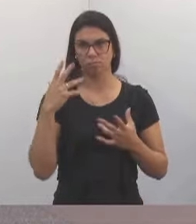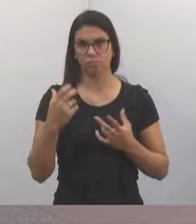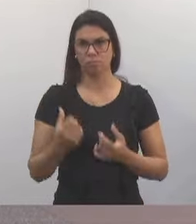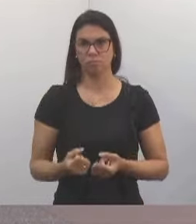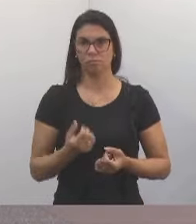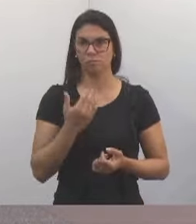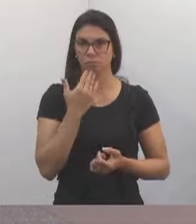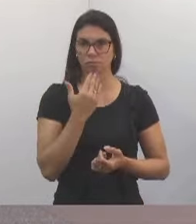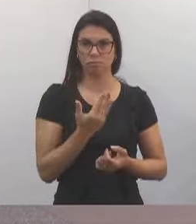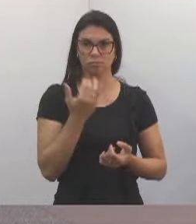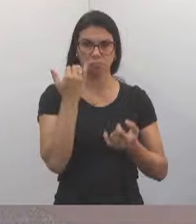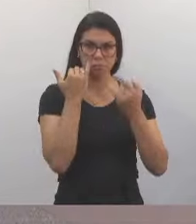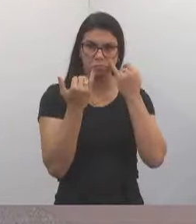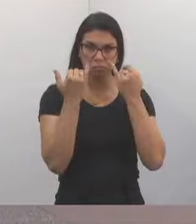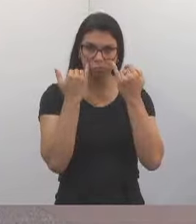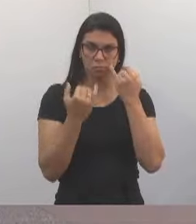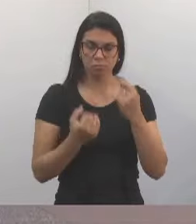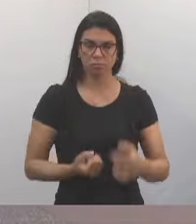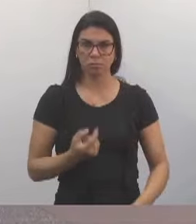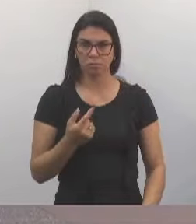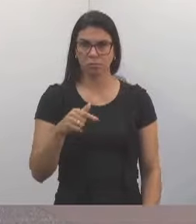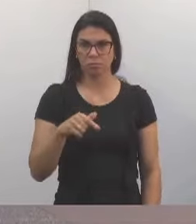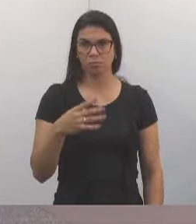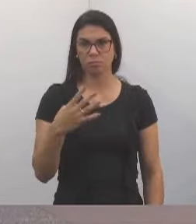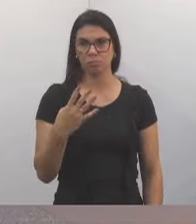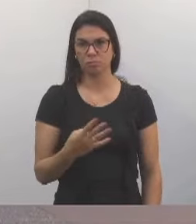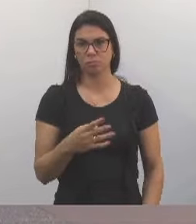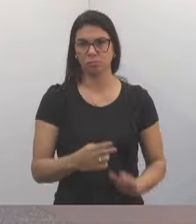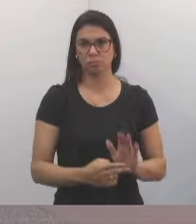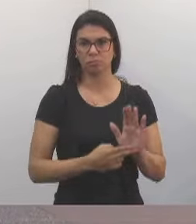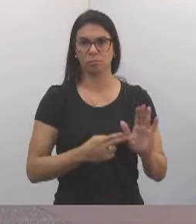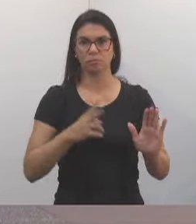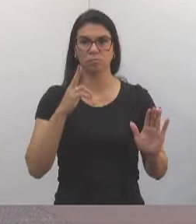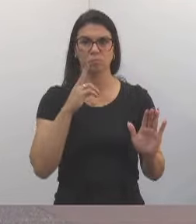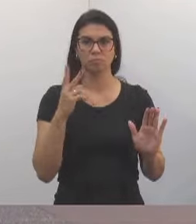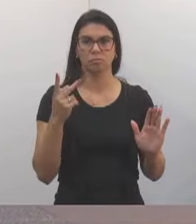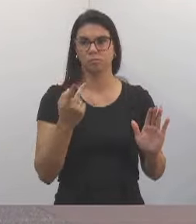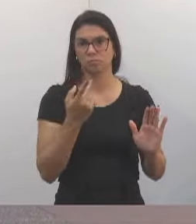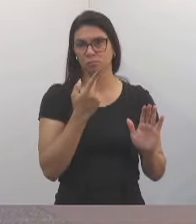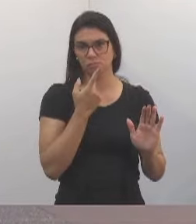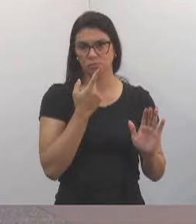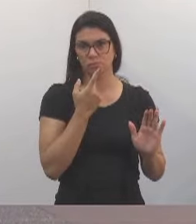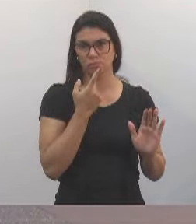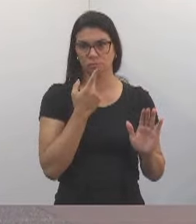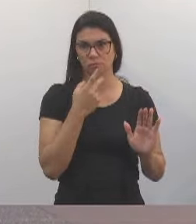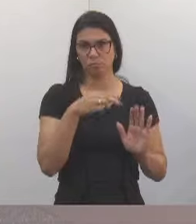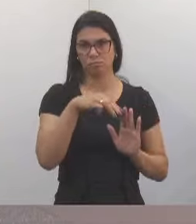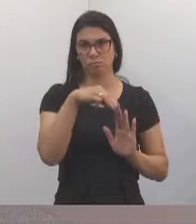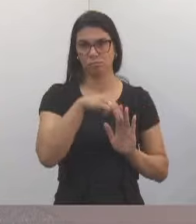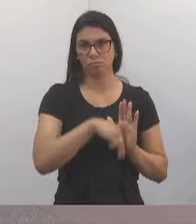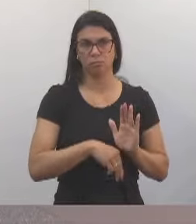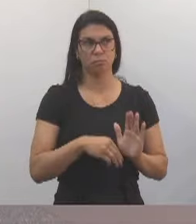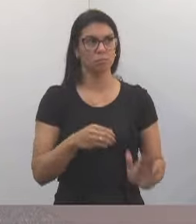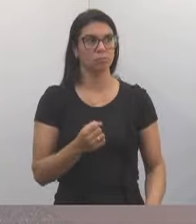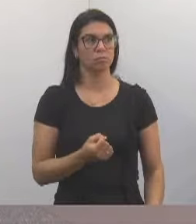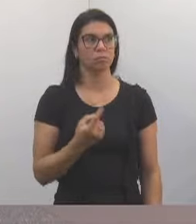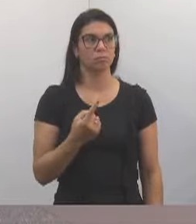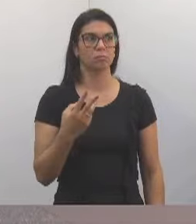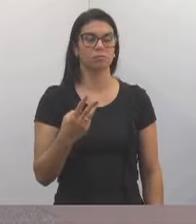pedido de informação 174 de autoria do vereador Hernani Barreto, venho prestar as seguintes informações. Segue o memorando